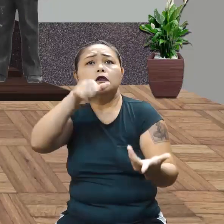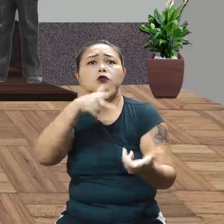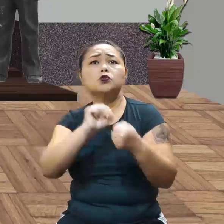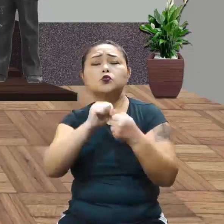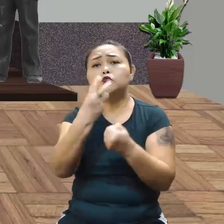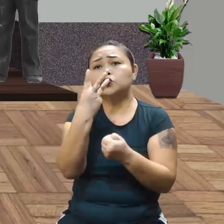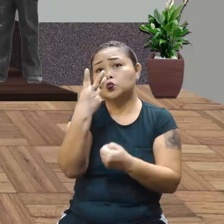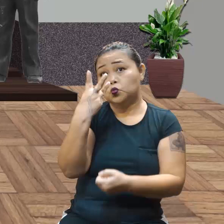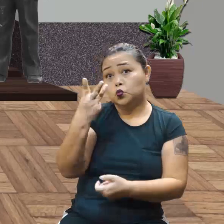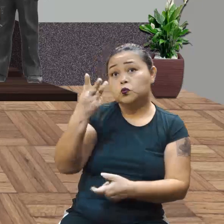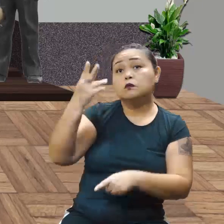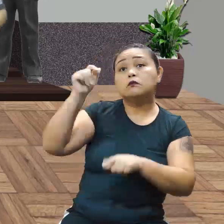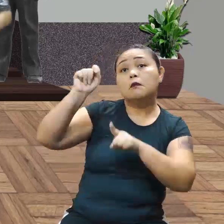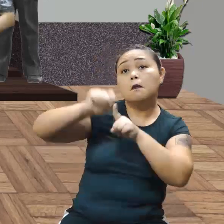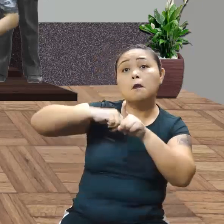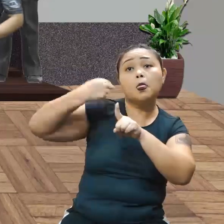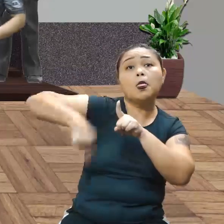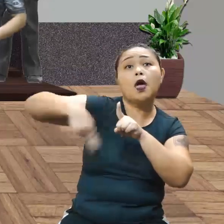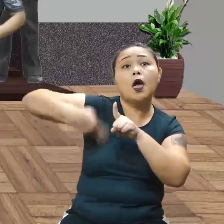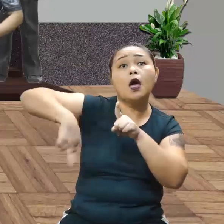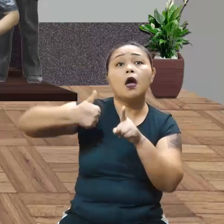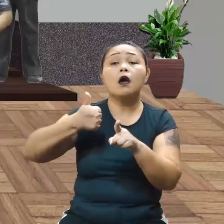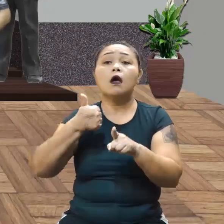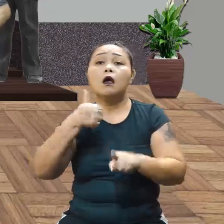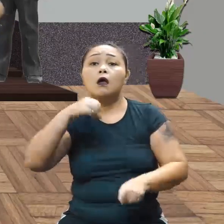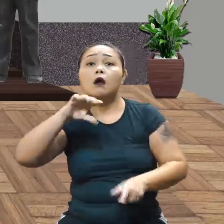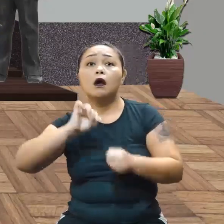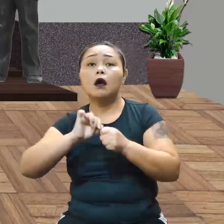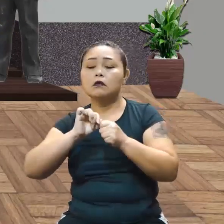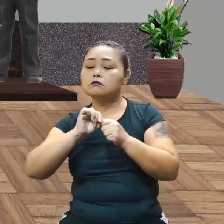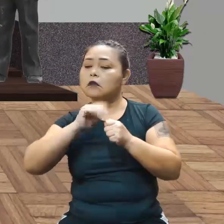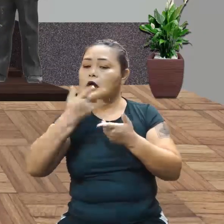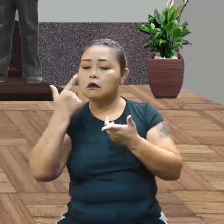de 1908, ela vai ter um reconhecimento de